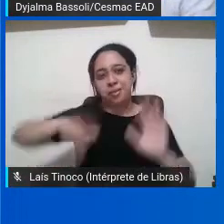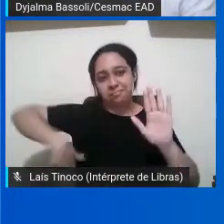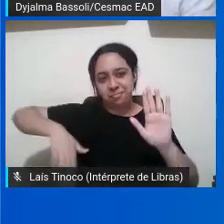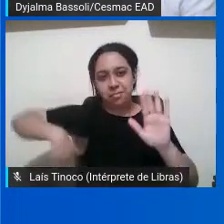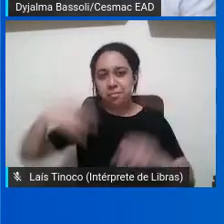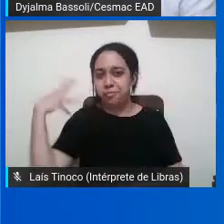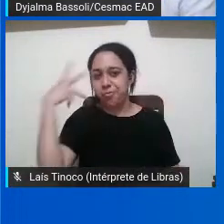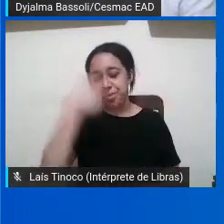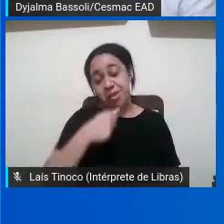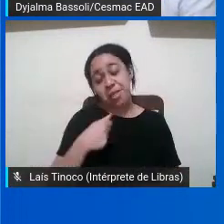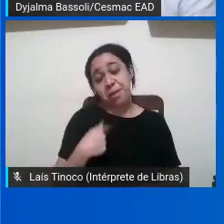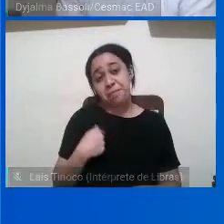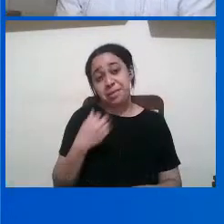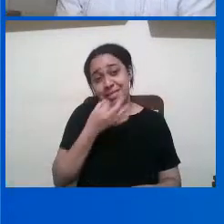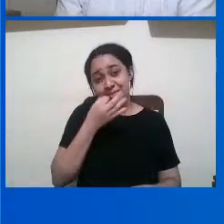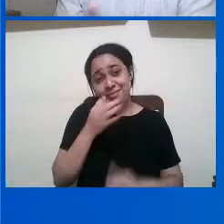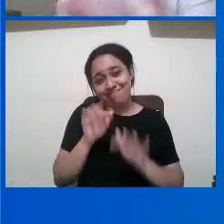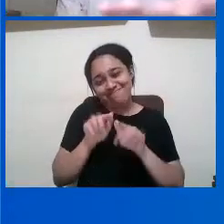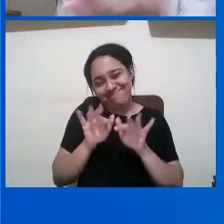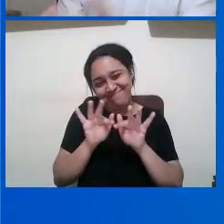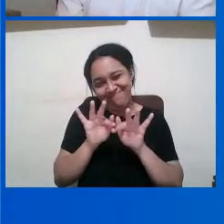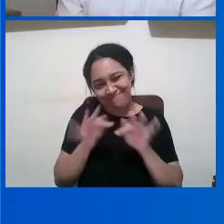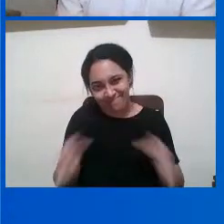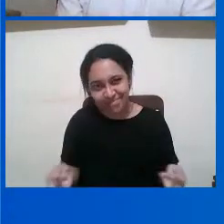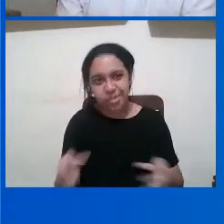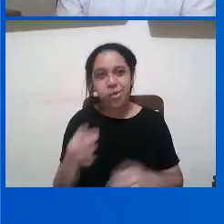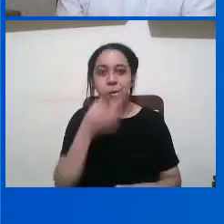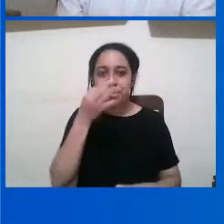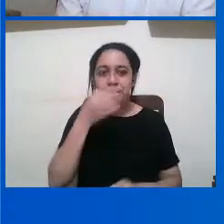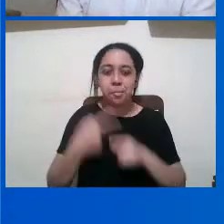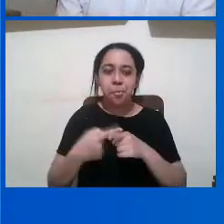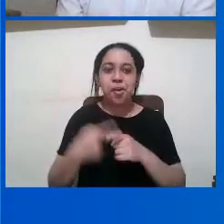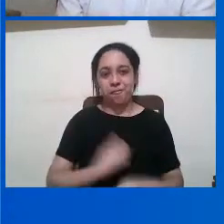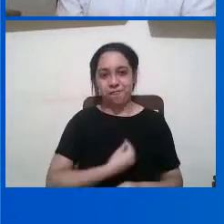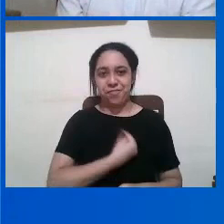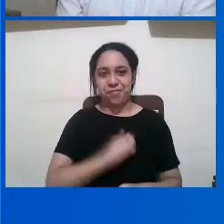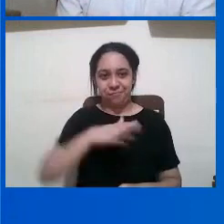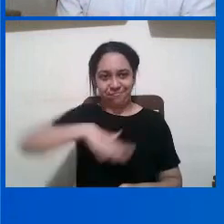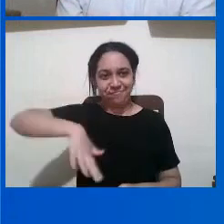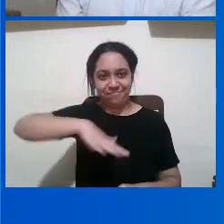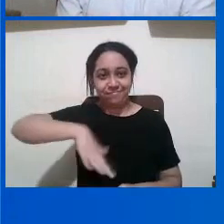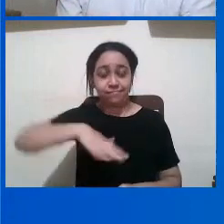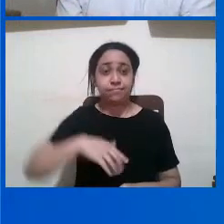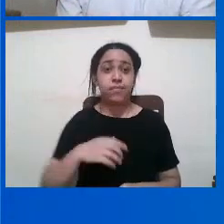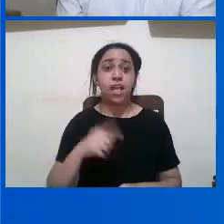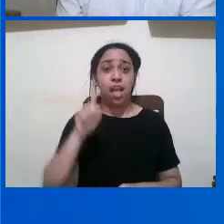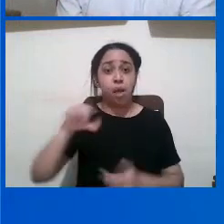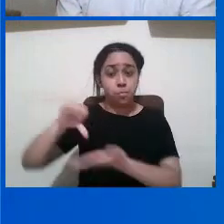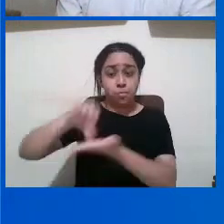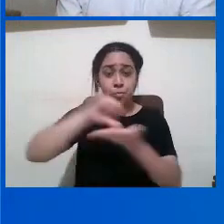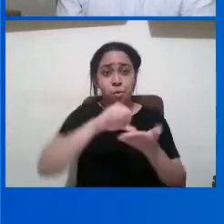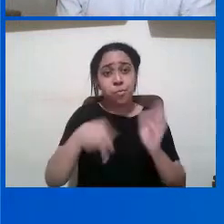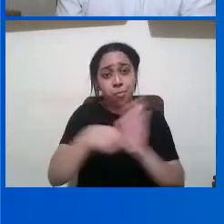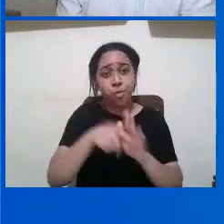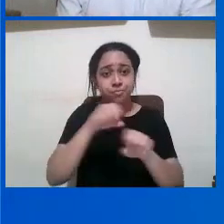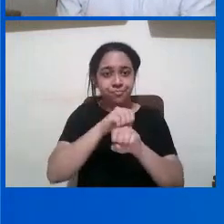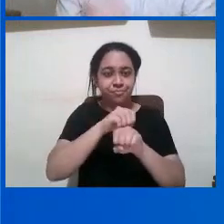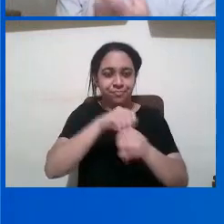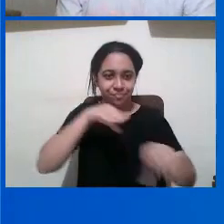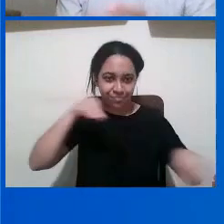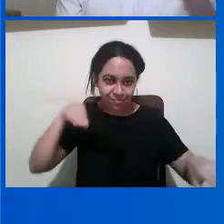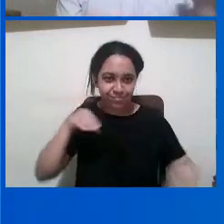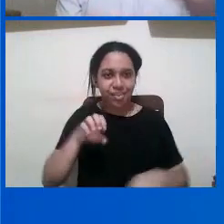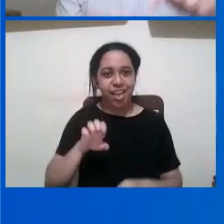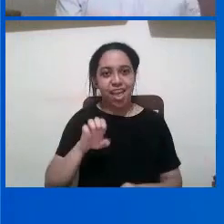e esse é são os polos de educação a distância dos cesmar que ou seja ele